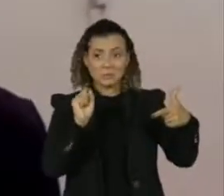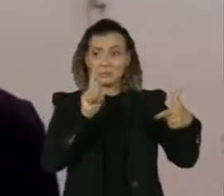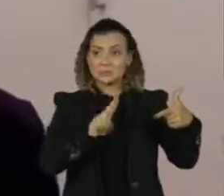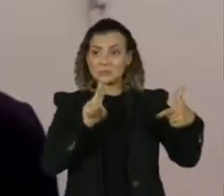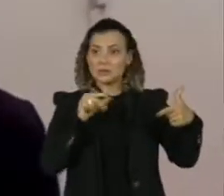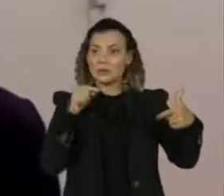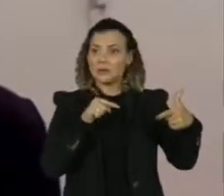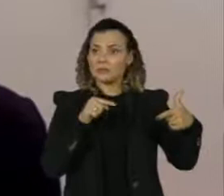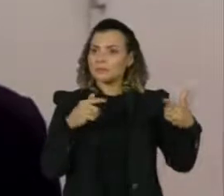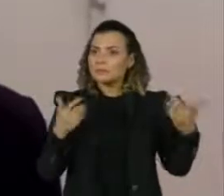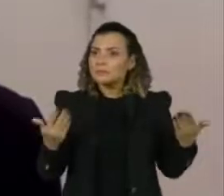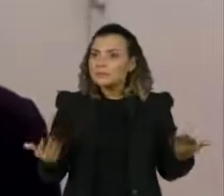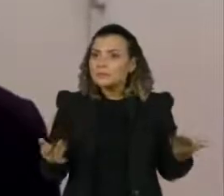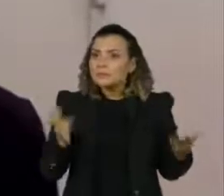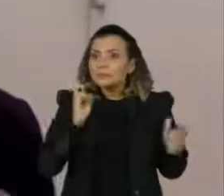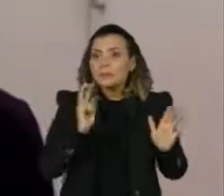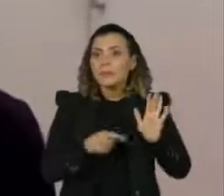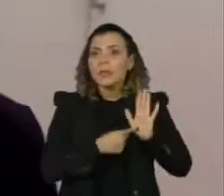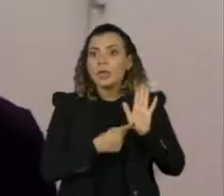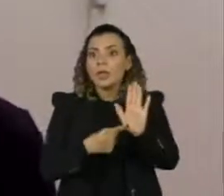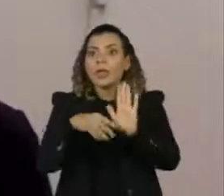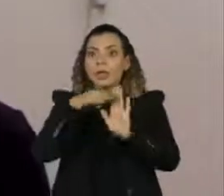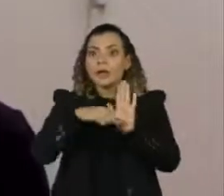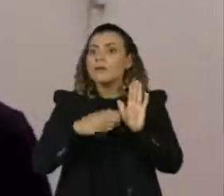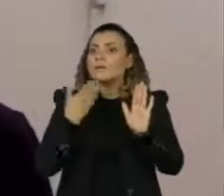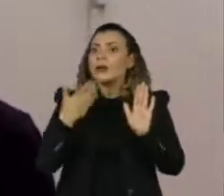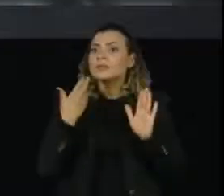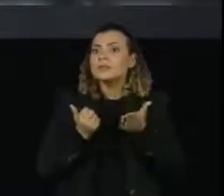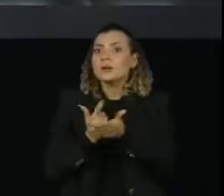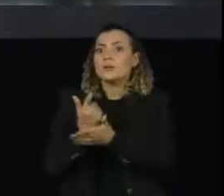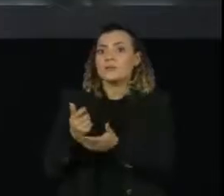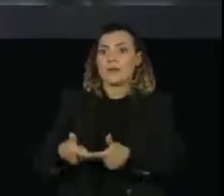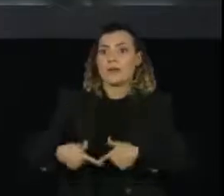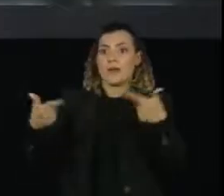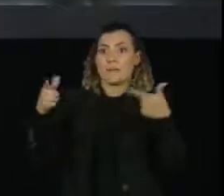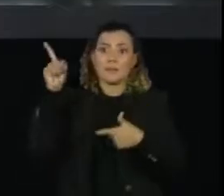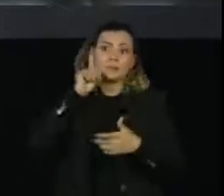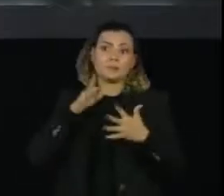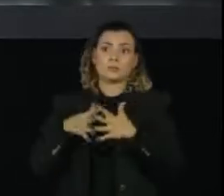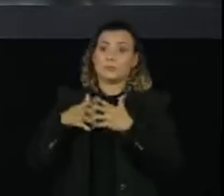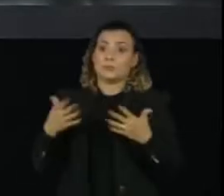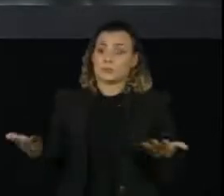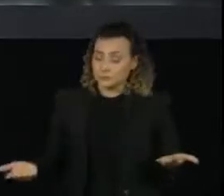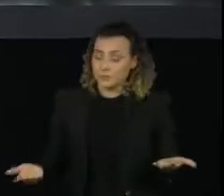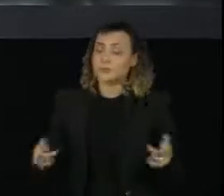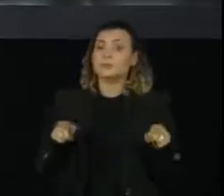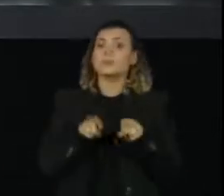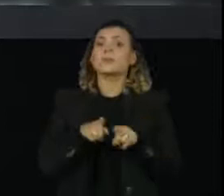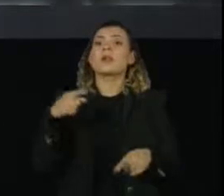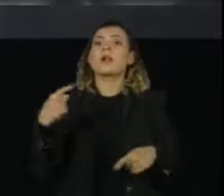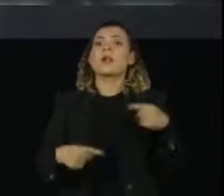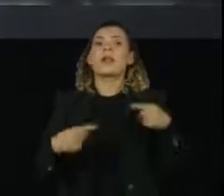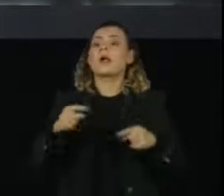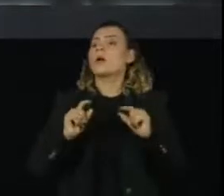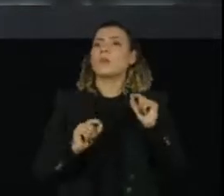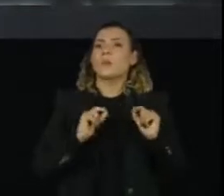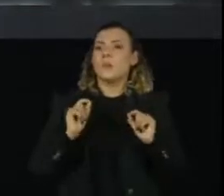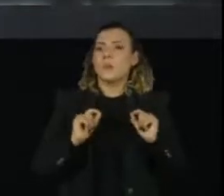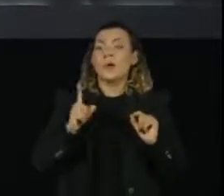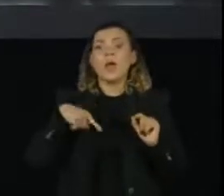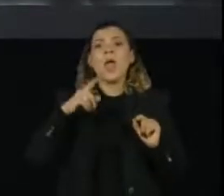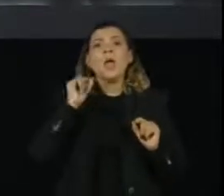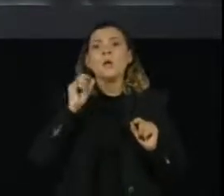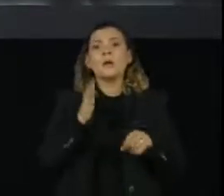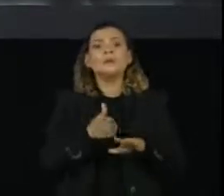alguns exemplos de como é fácil comprar uma arma nos Estados Unidos. Há um debate hoje sobre o background checking, né, que é a